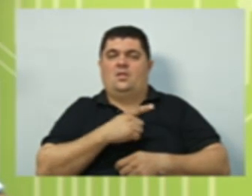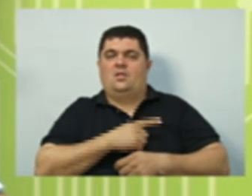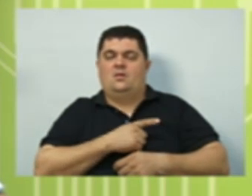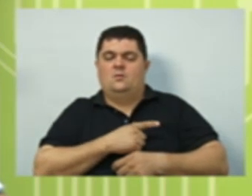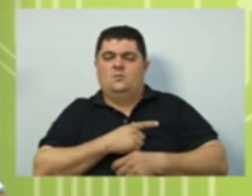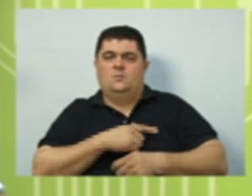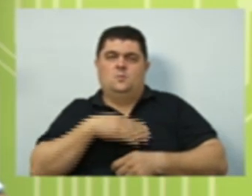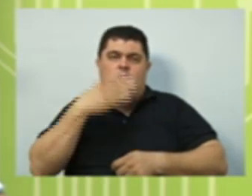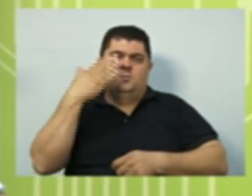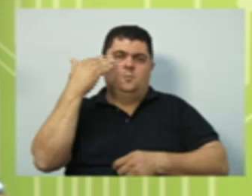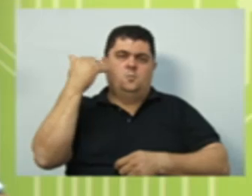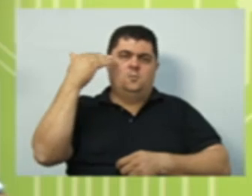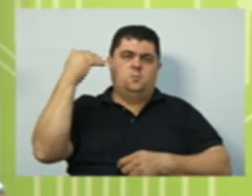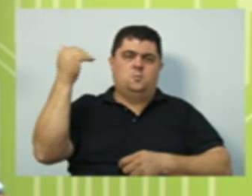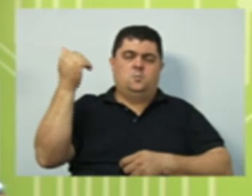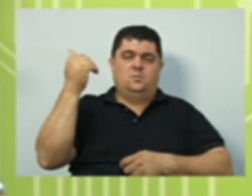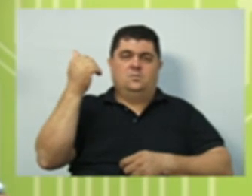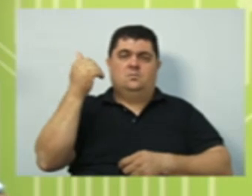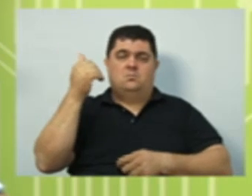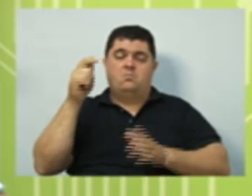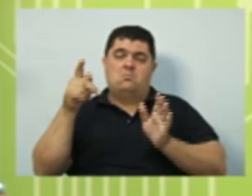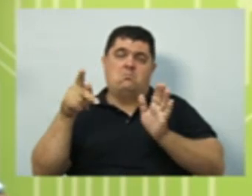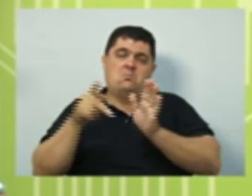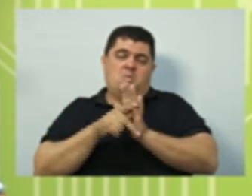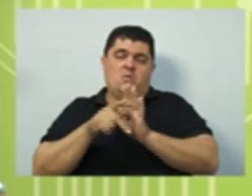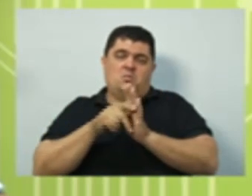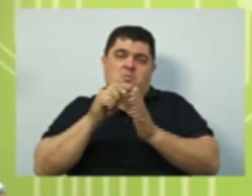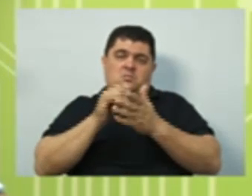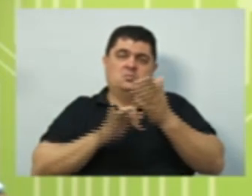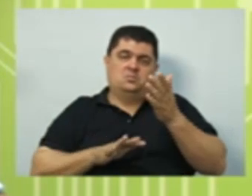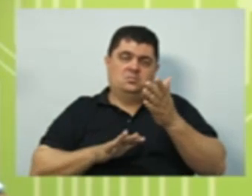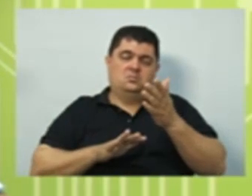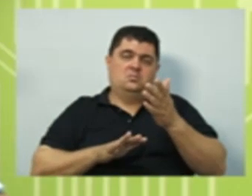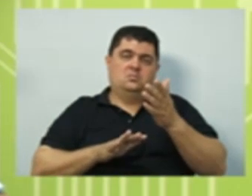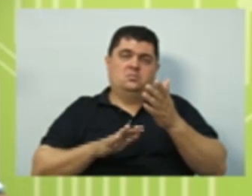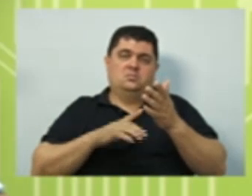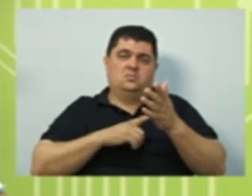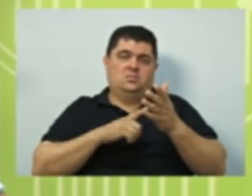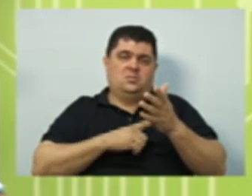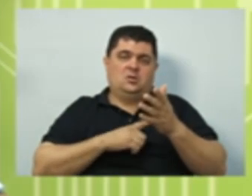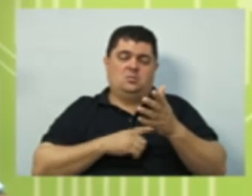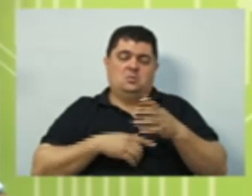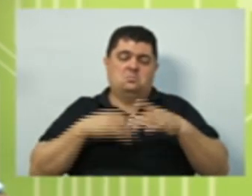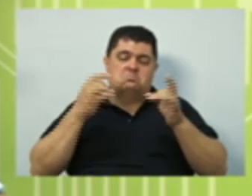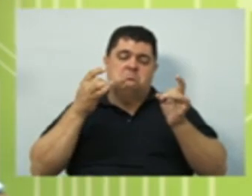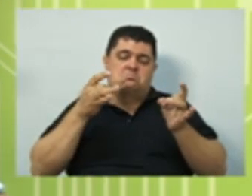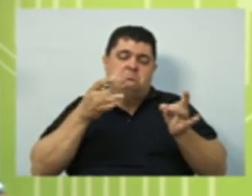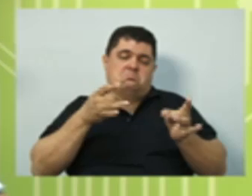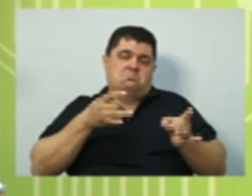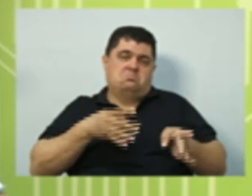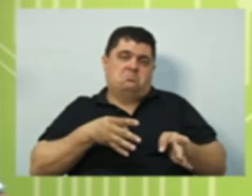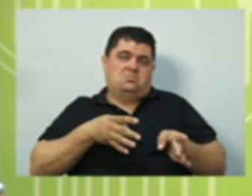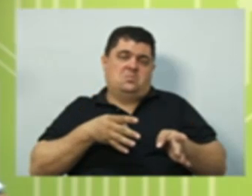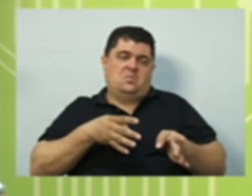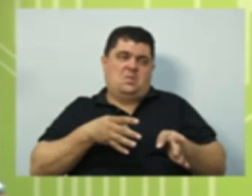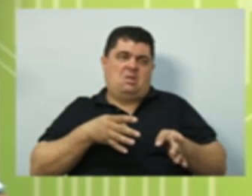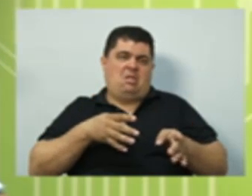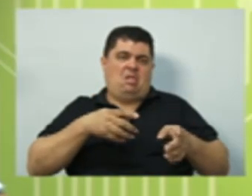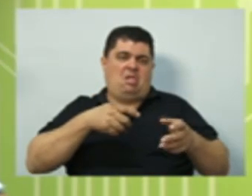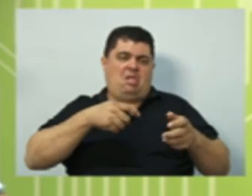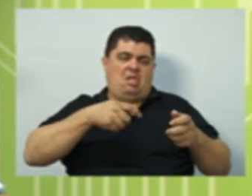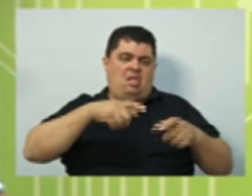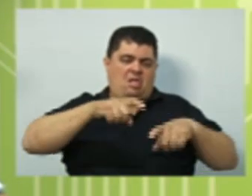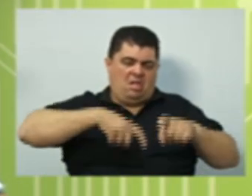valorização da atividade intelectual e um certo desprezar a atividade mais física, mais